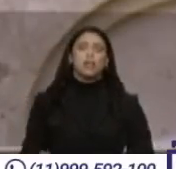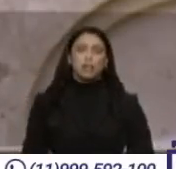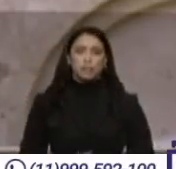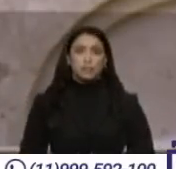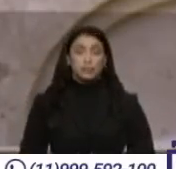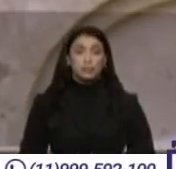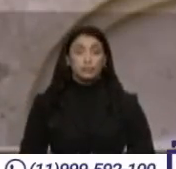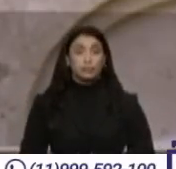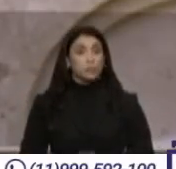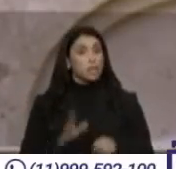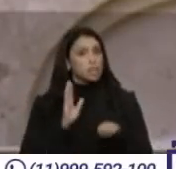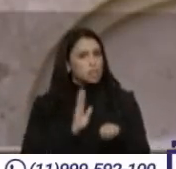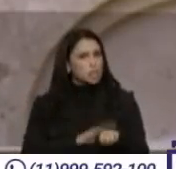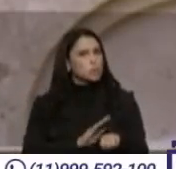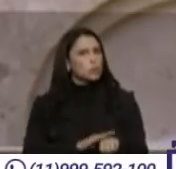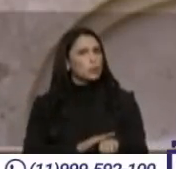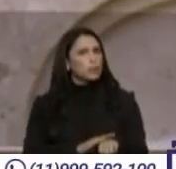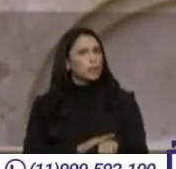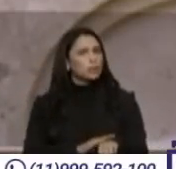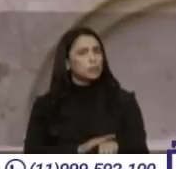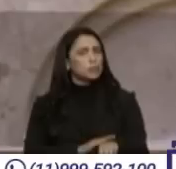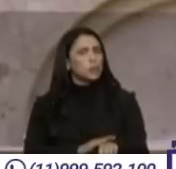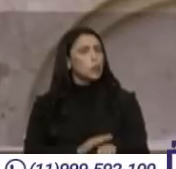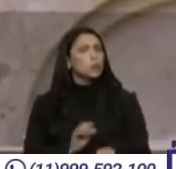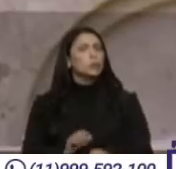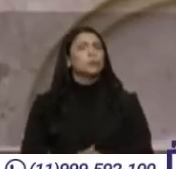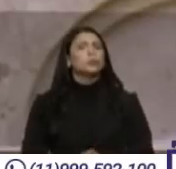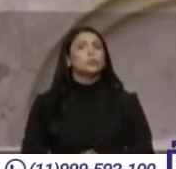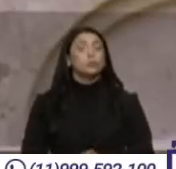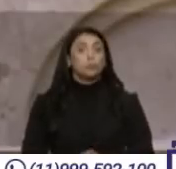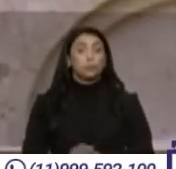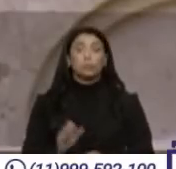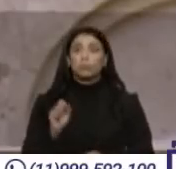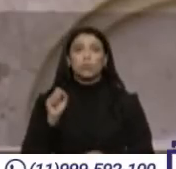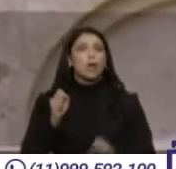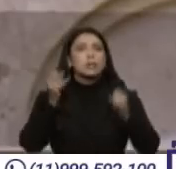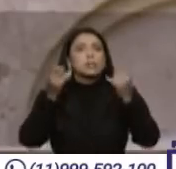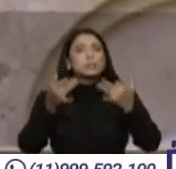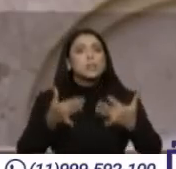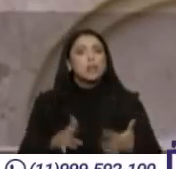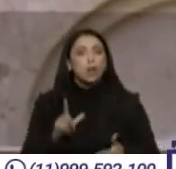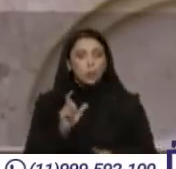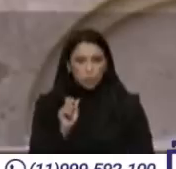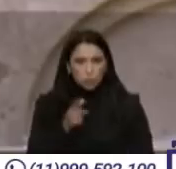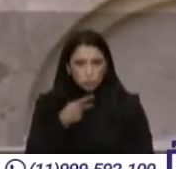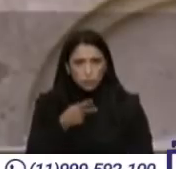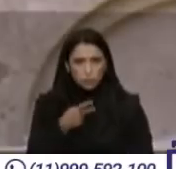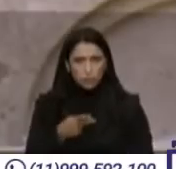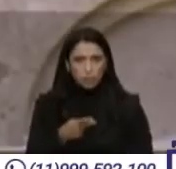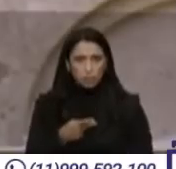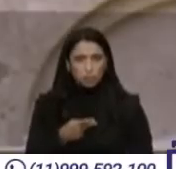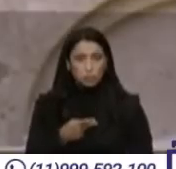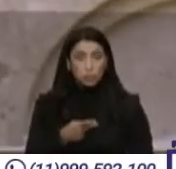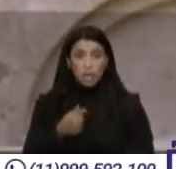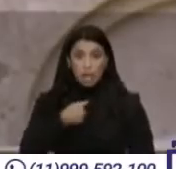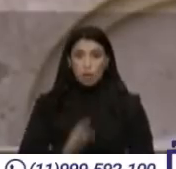a pairar neste momento sobre o sentido do que estou a dizer, assevero, em